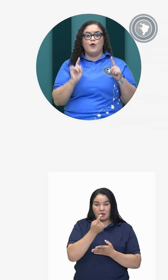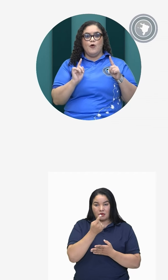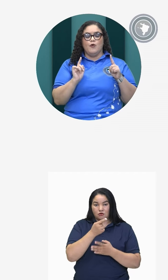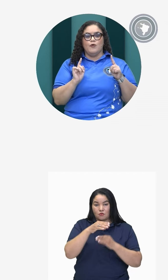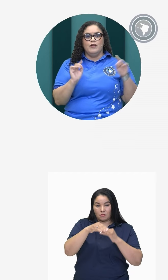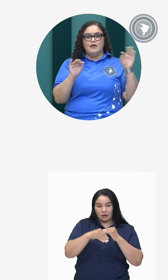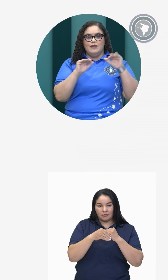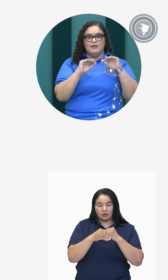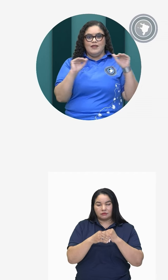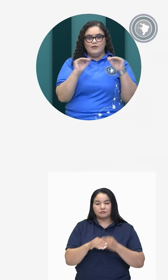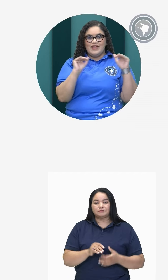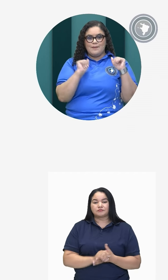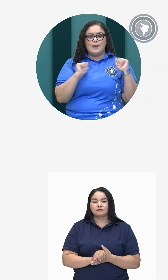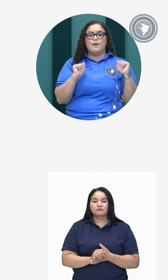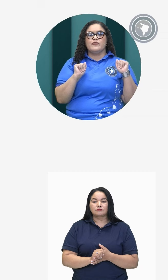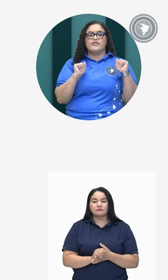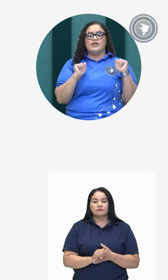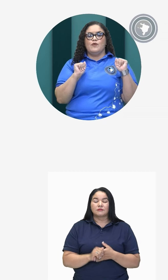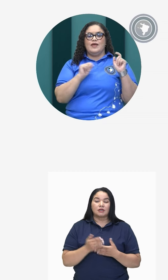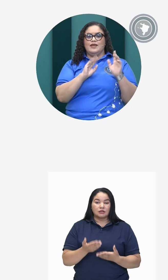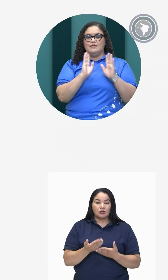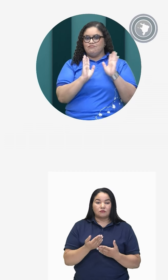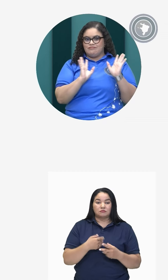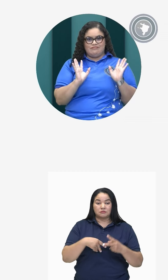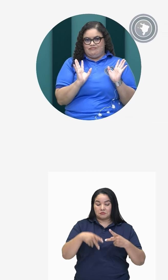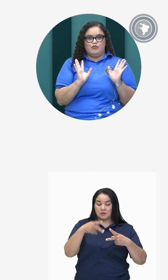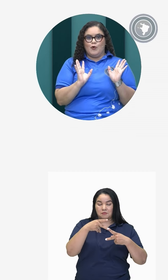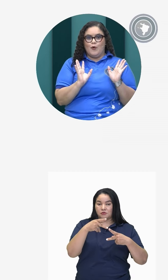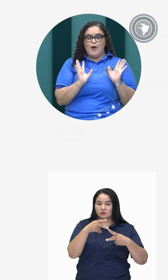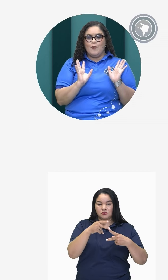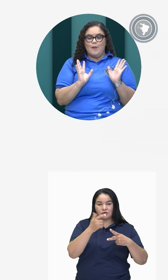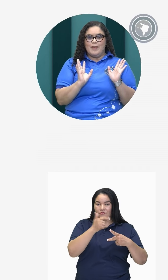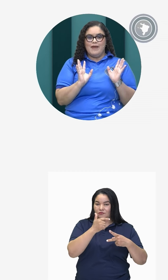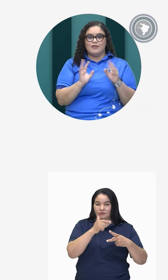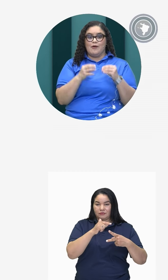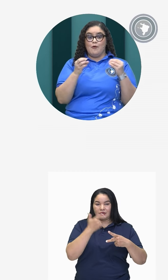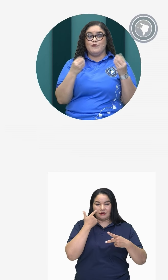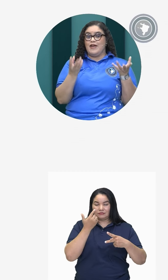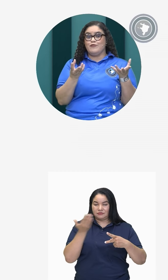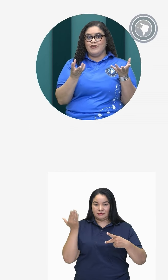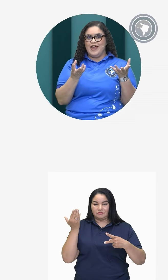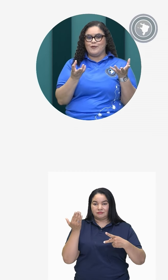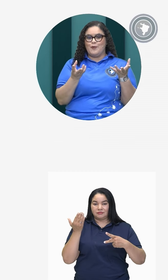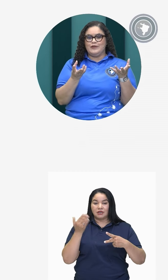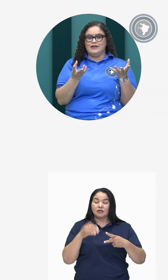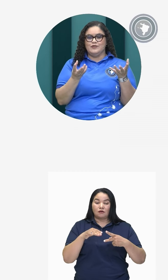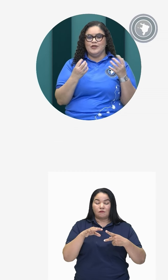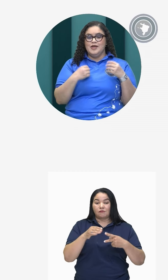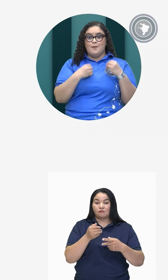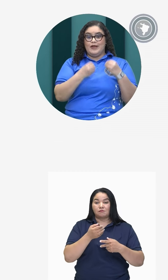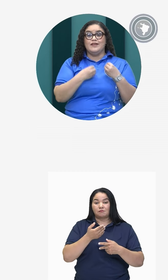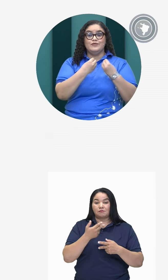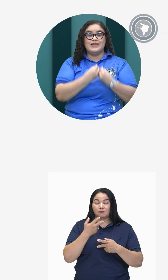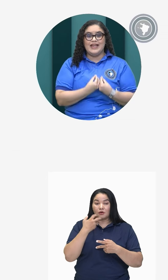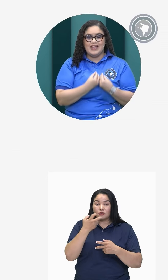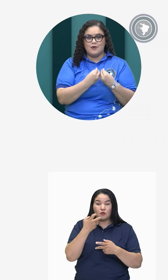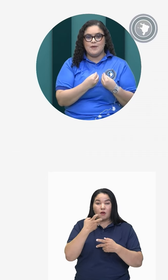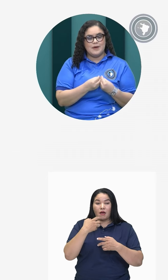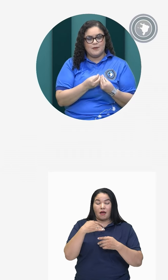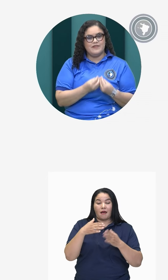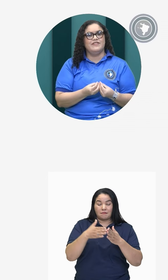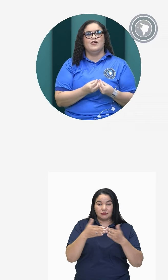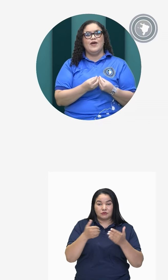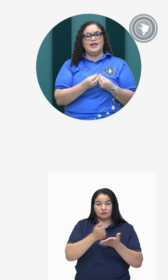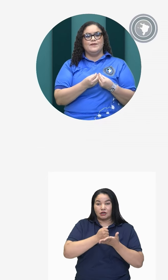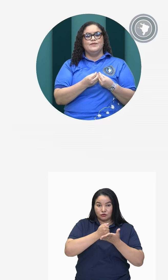pediu socorro, não tem preposição aí. Socorro é o complemento, é o objeto direto, portanto, porque não tem